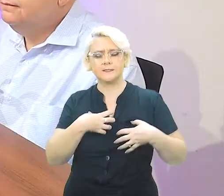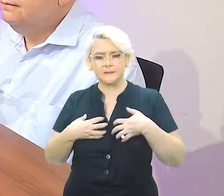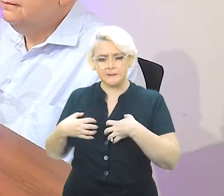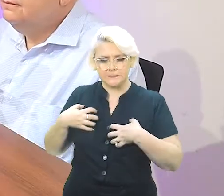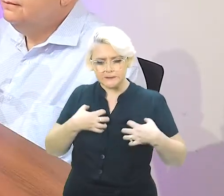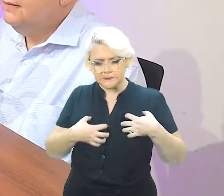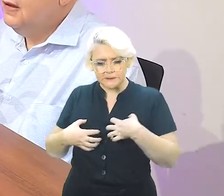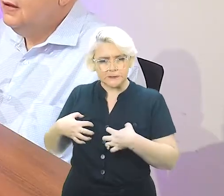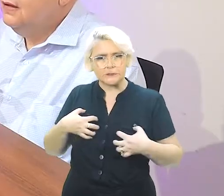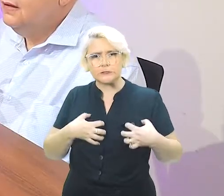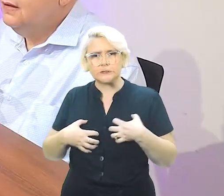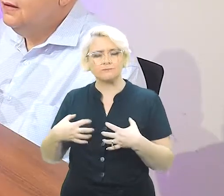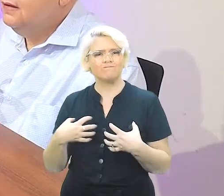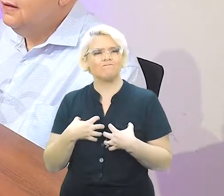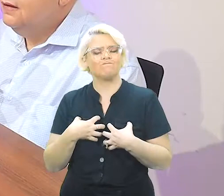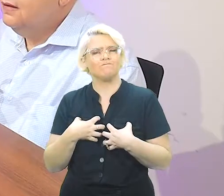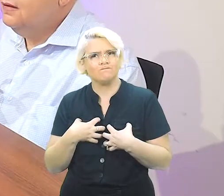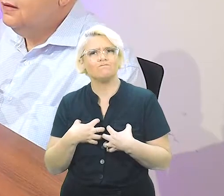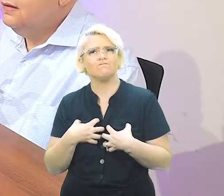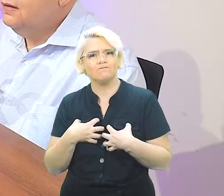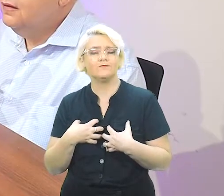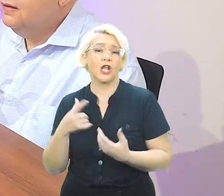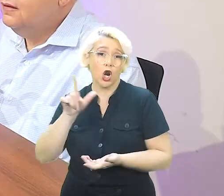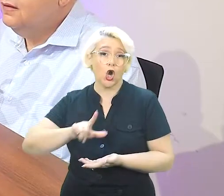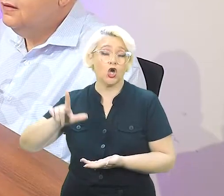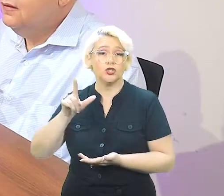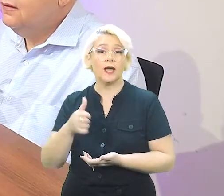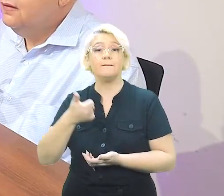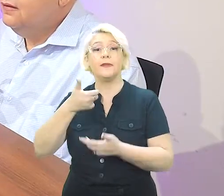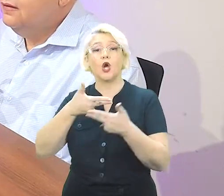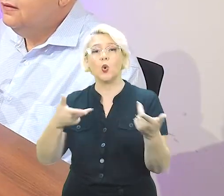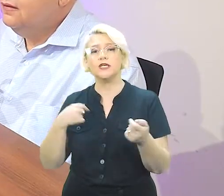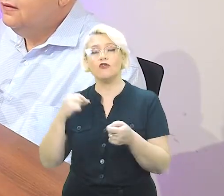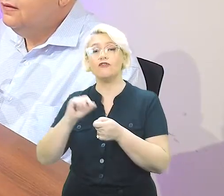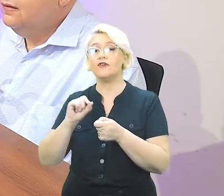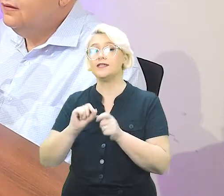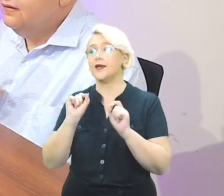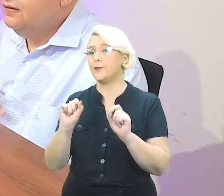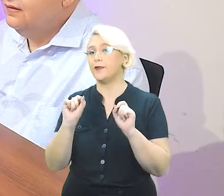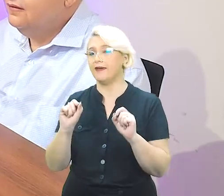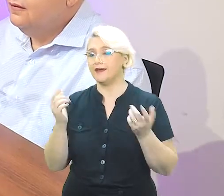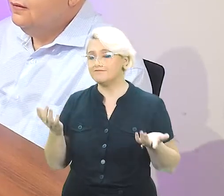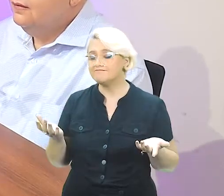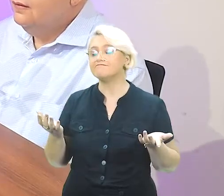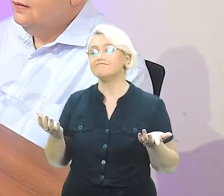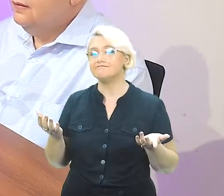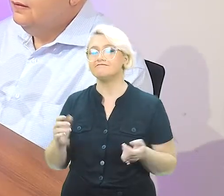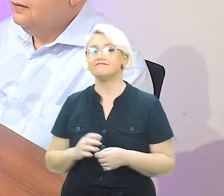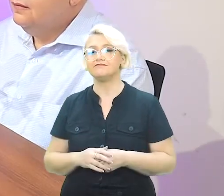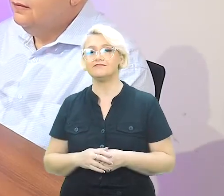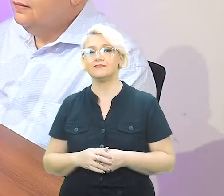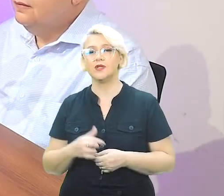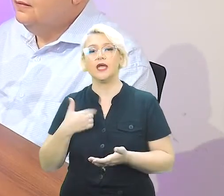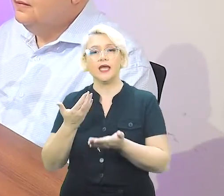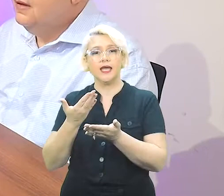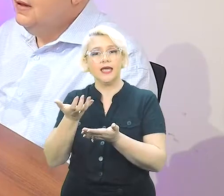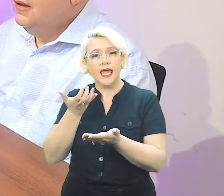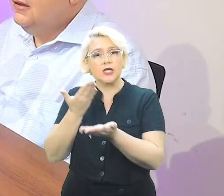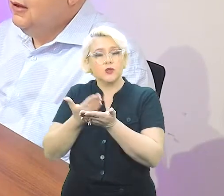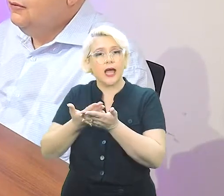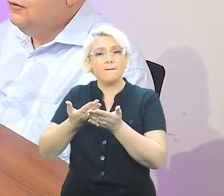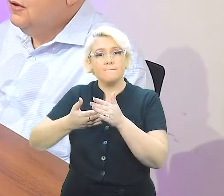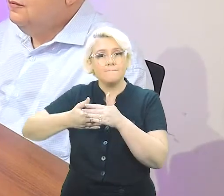mexida com tudo isso, e é claro que a primeira coisa que eu fiz foi querer estudar